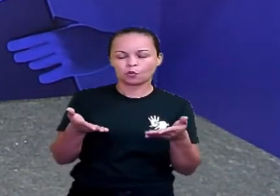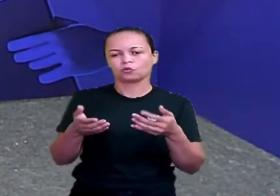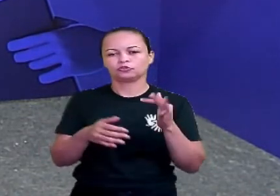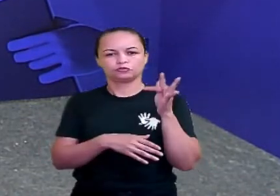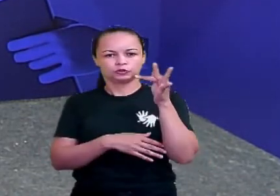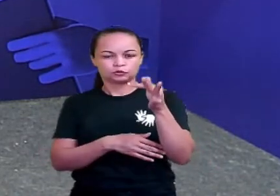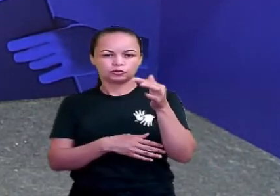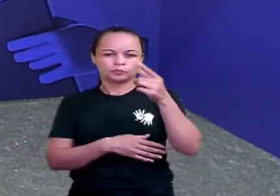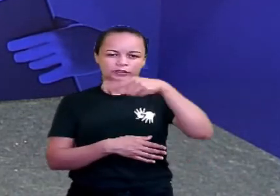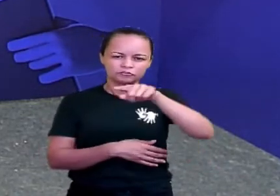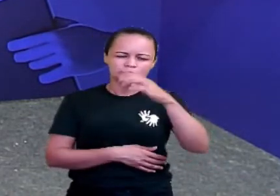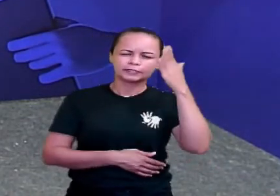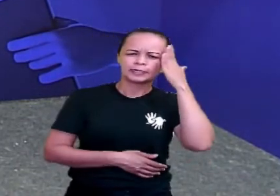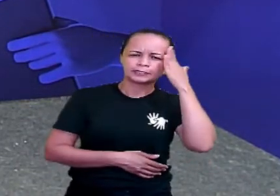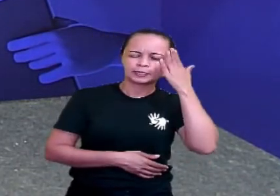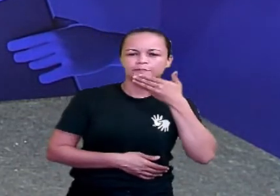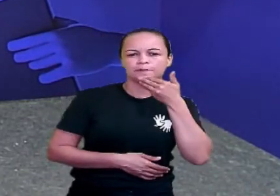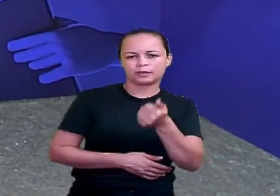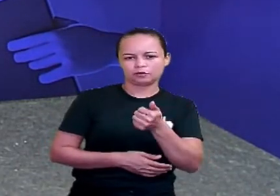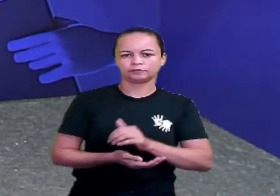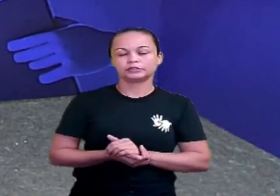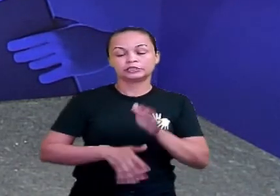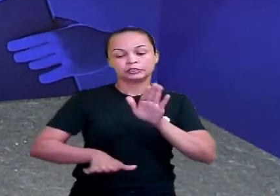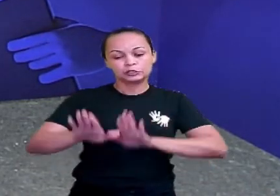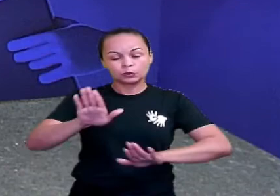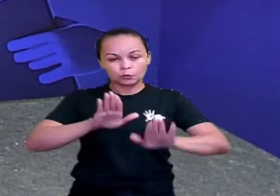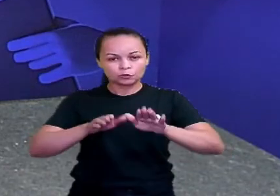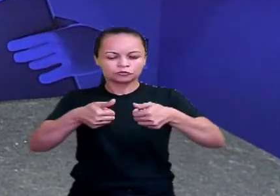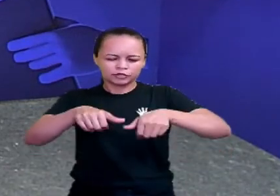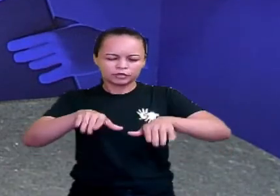vocês. Tá bom? Se cuidem, fiquem em